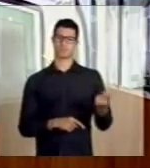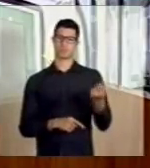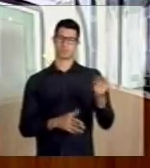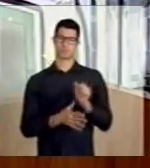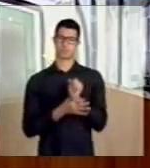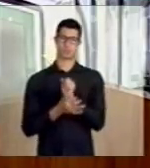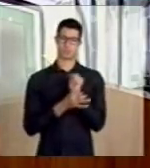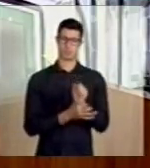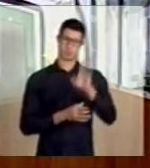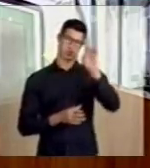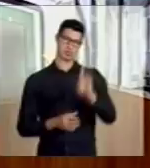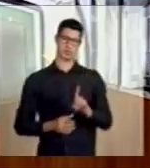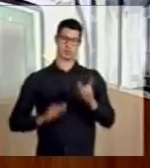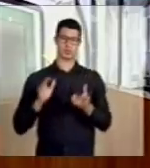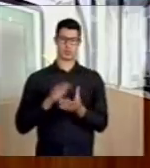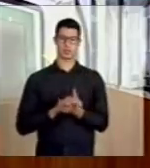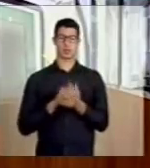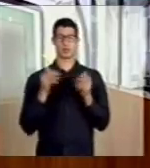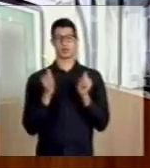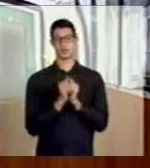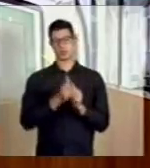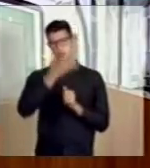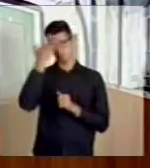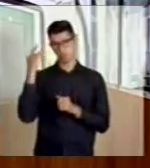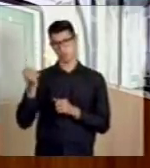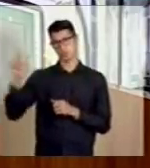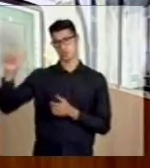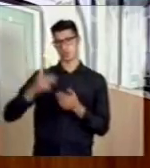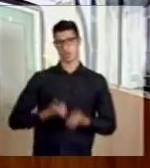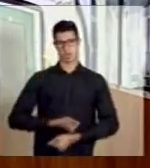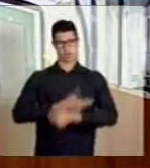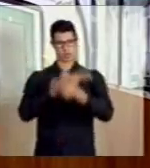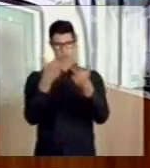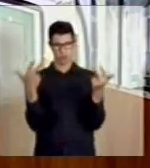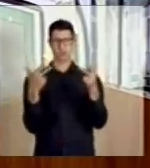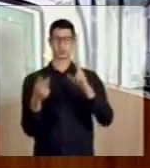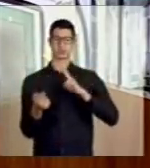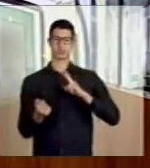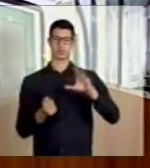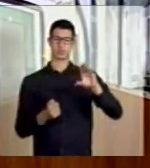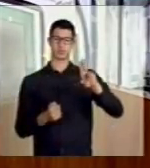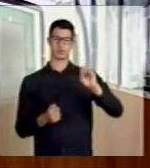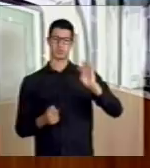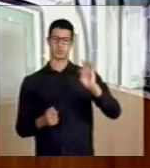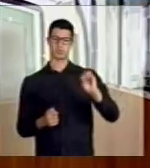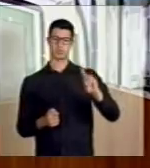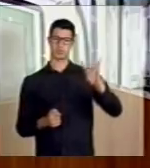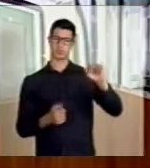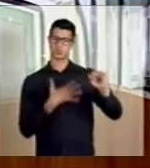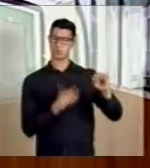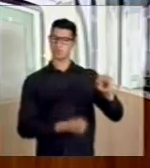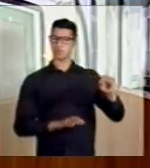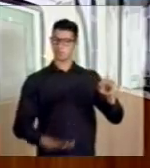garantia dos direitos de casar-se com pessoa de outra etnia, de ter a custódia dos filhos menores,